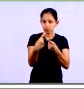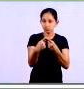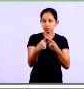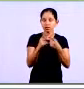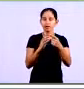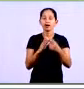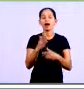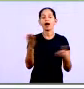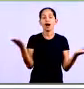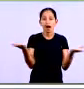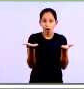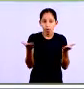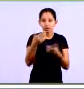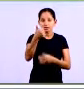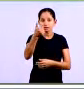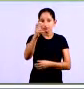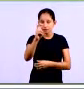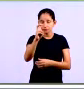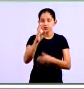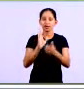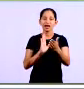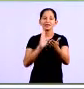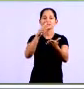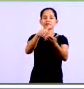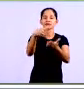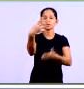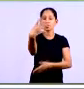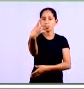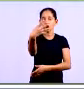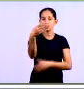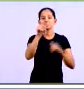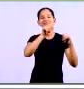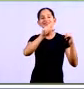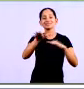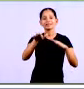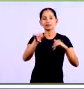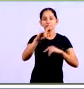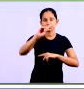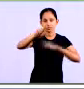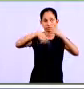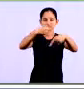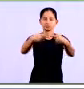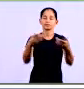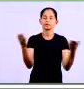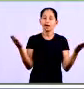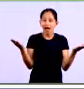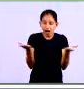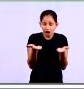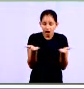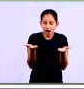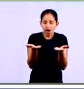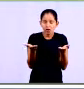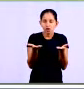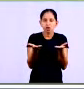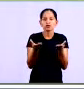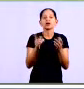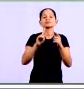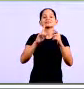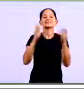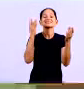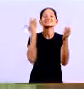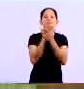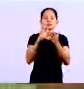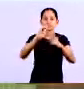15 de agosto agora até 4 de setembro. Então assim, essa vai ser de agora, começa a semana e termina dia 4 de